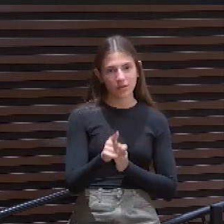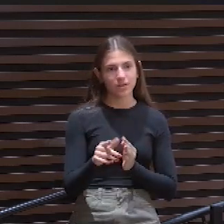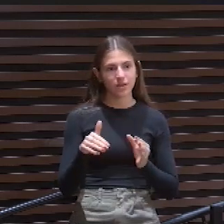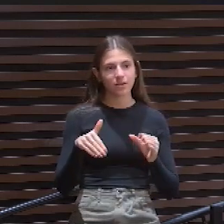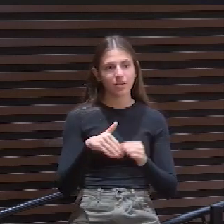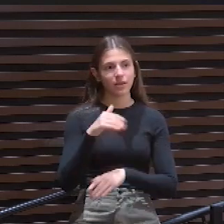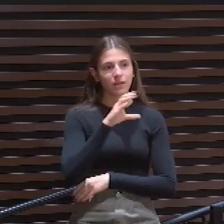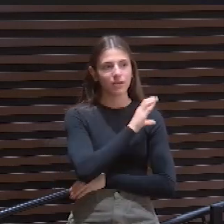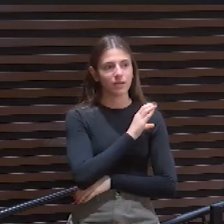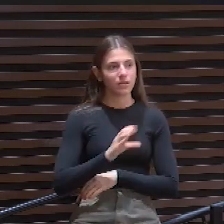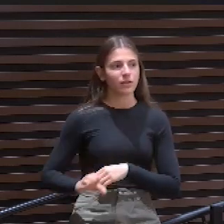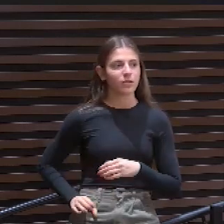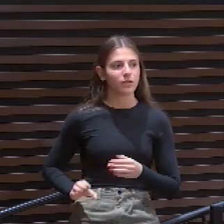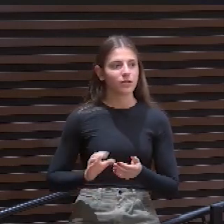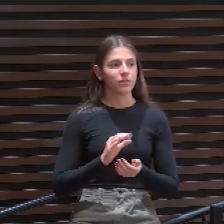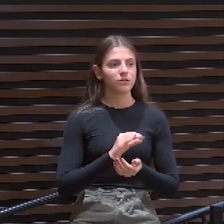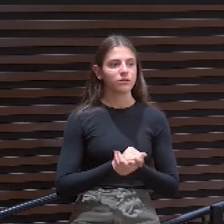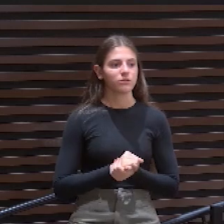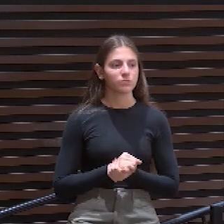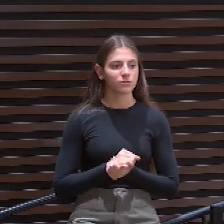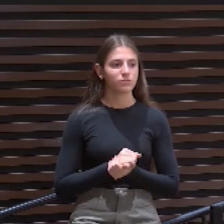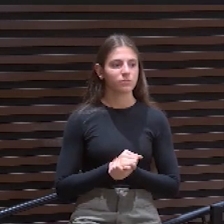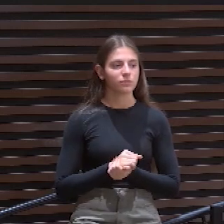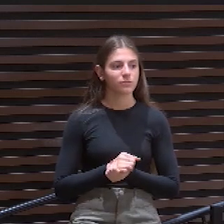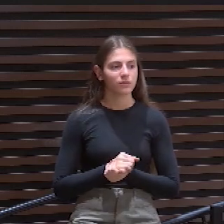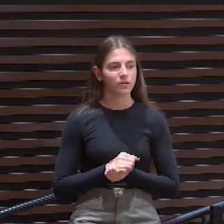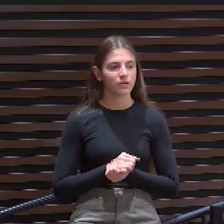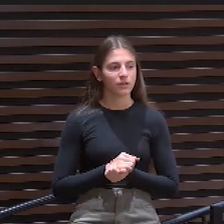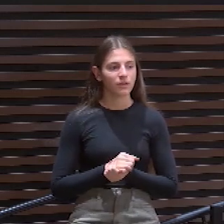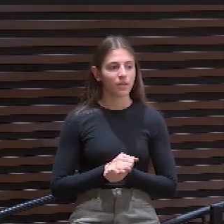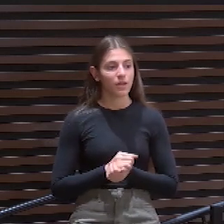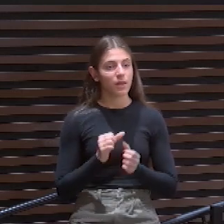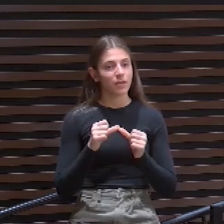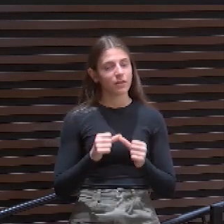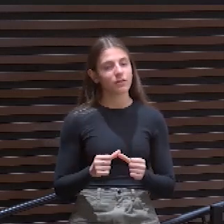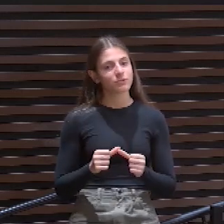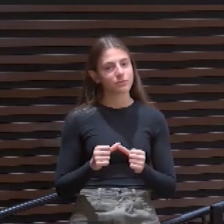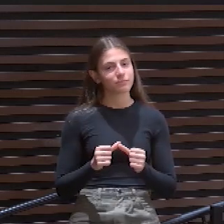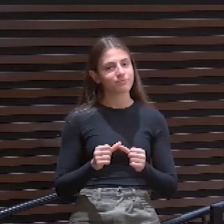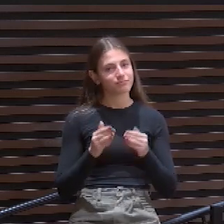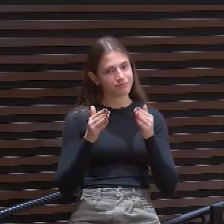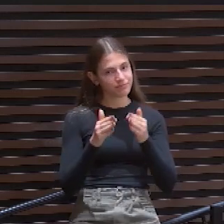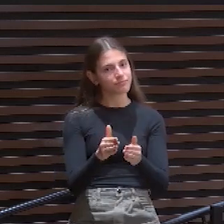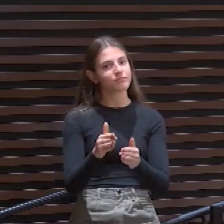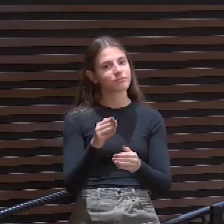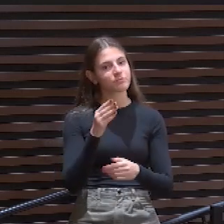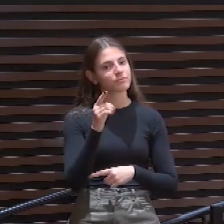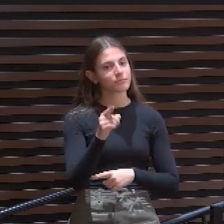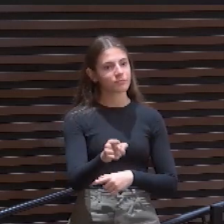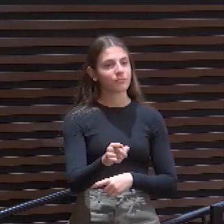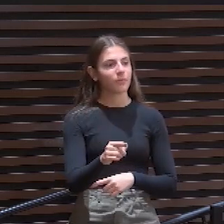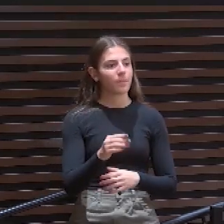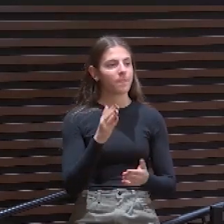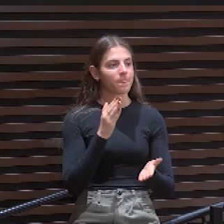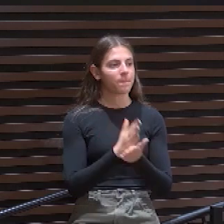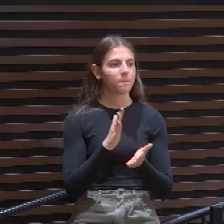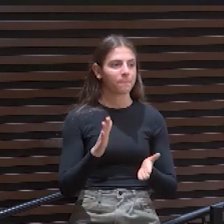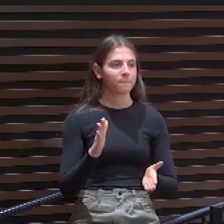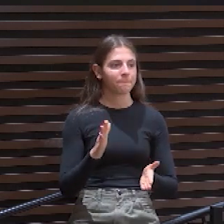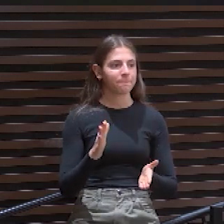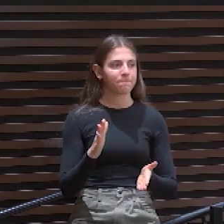Cristo, vou me dirigir primeiramente para você. Vamos parar